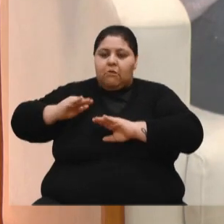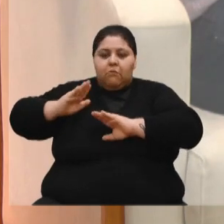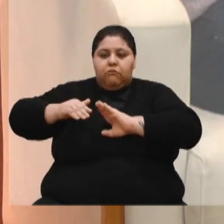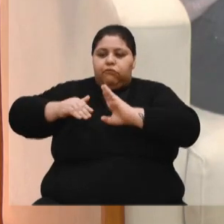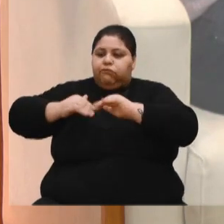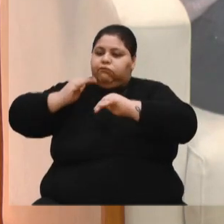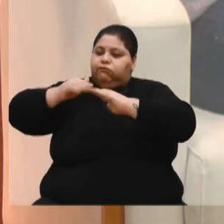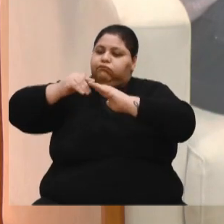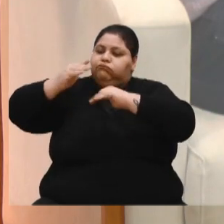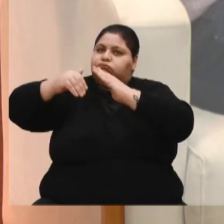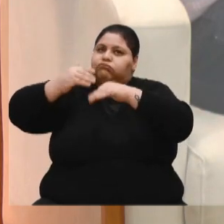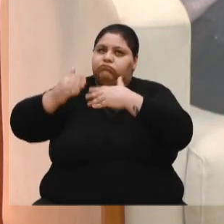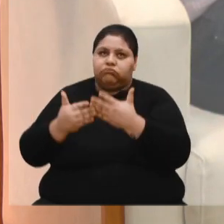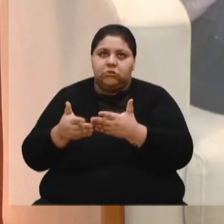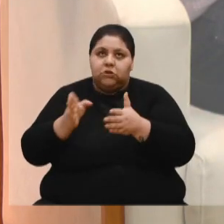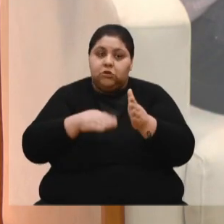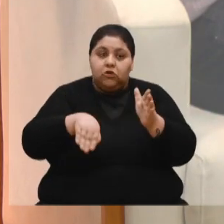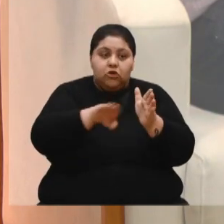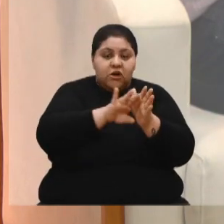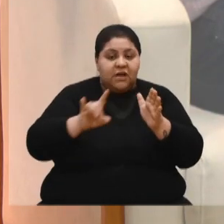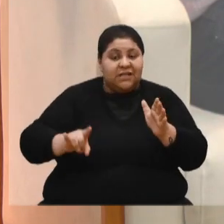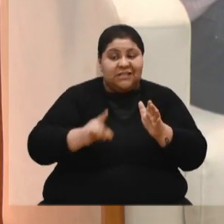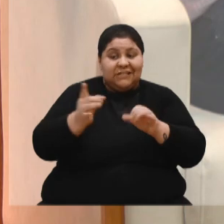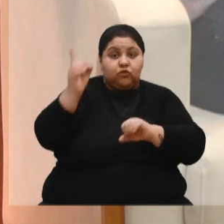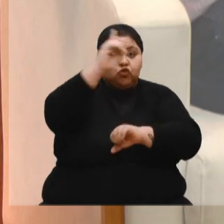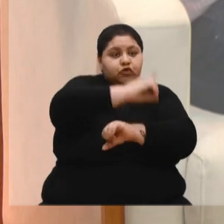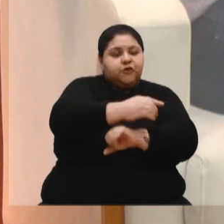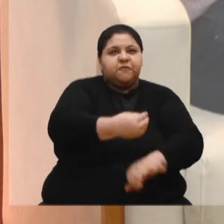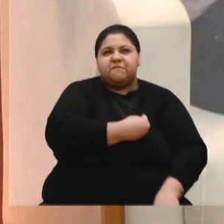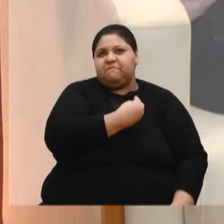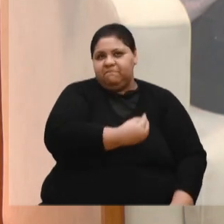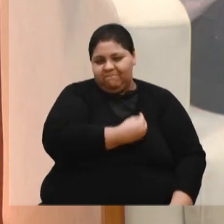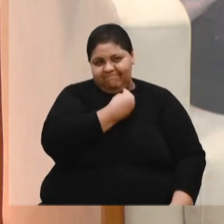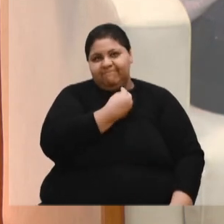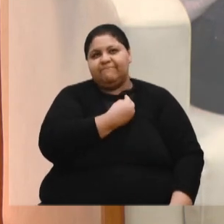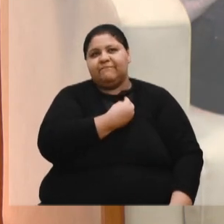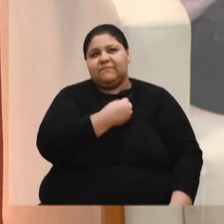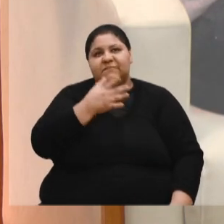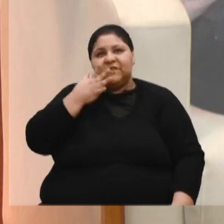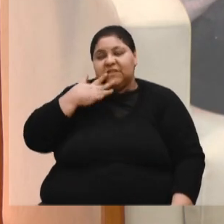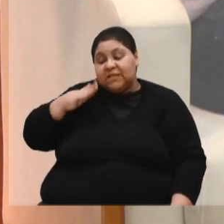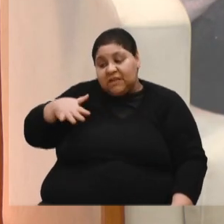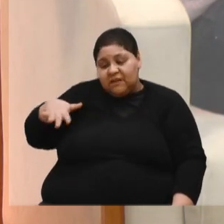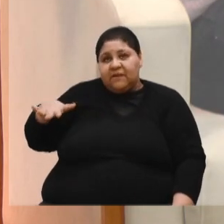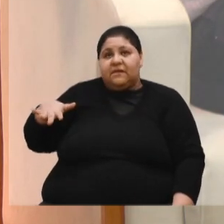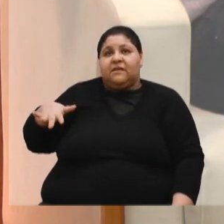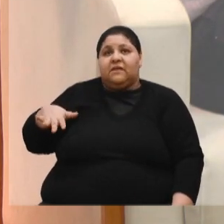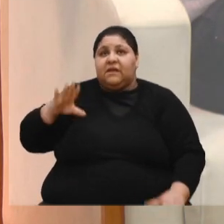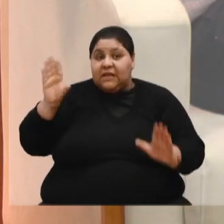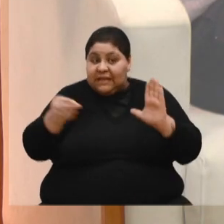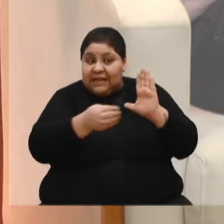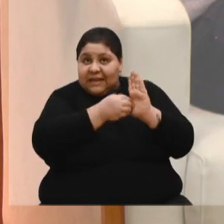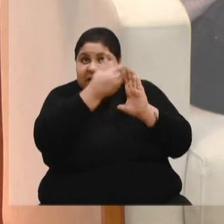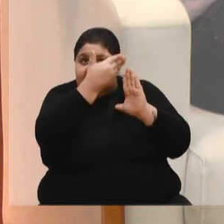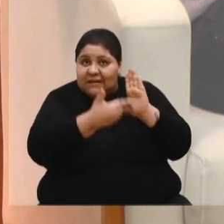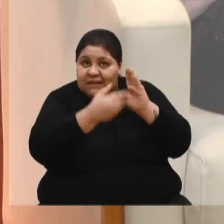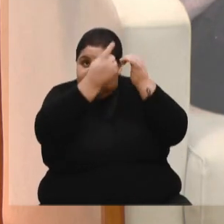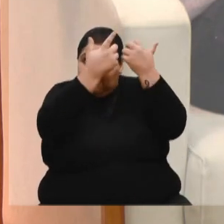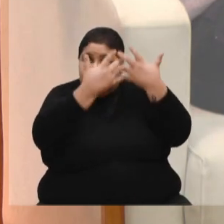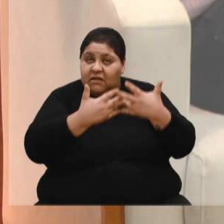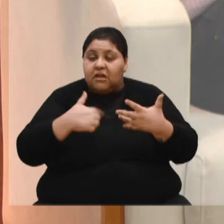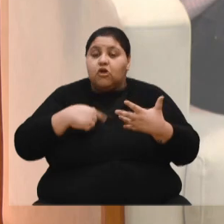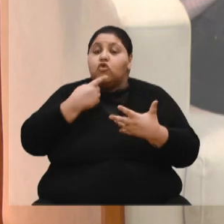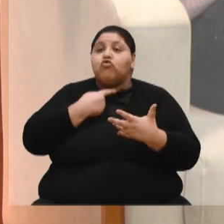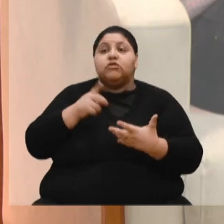ao longo da nossa existência até os nossos últimos dias de vida. E a infância, de alguma forma, está aqui retratada como